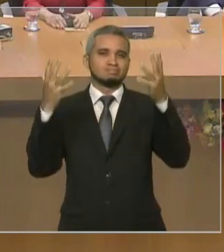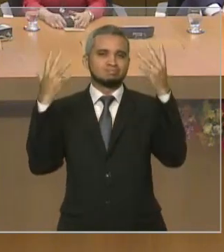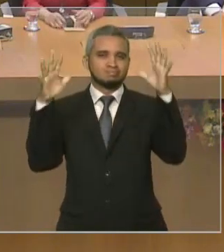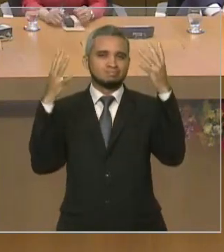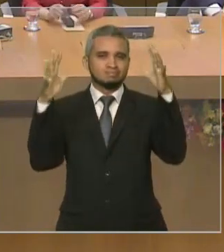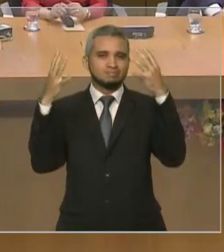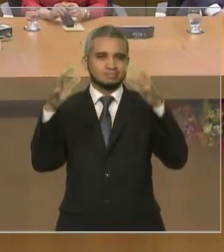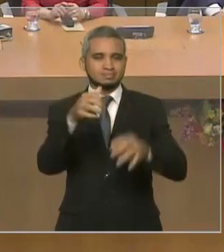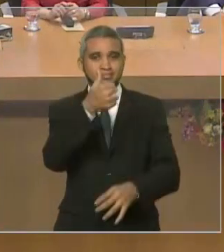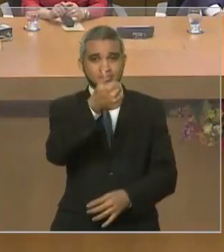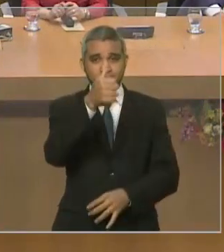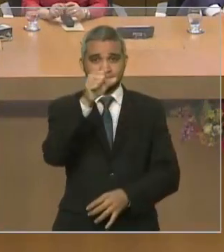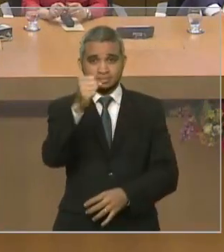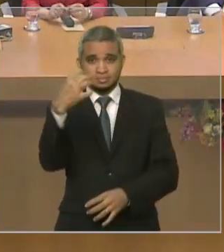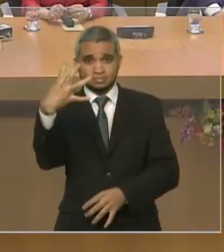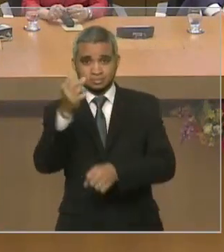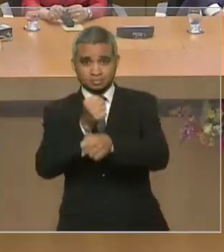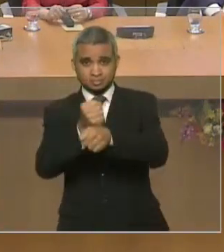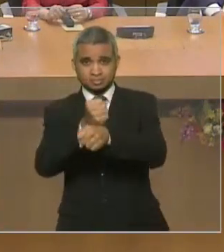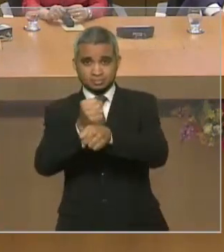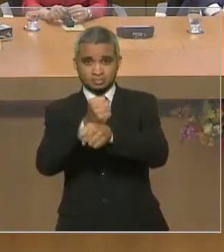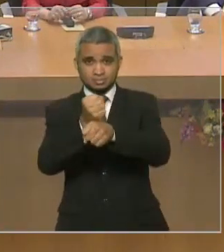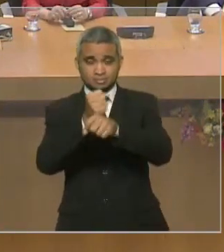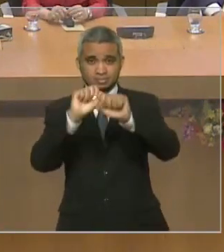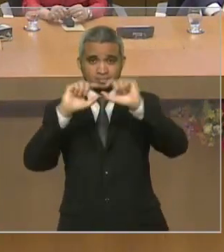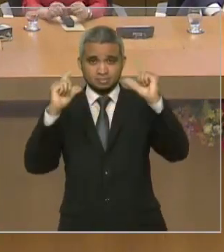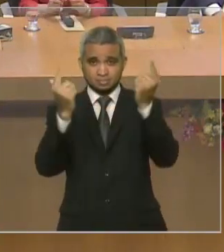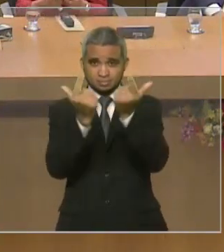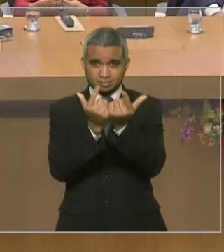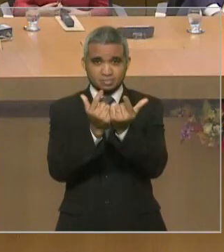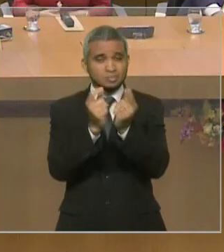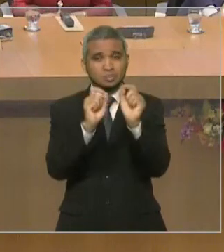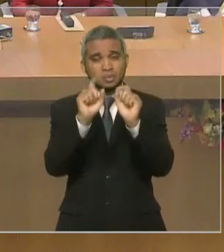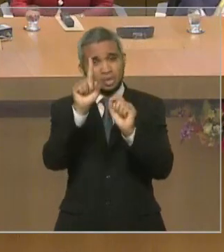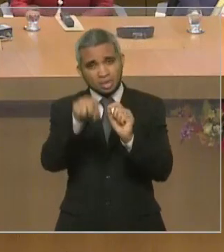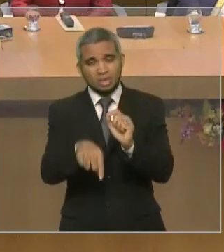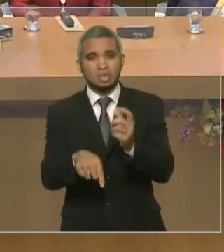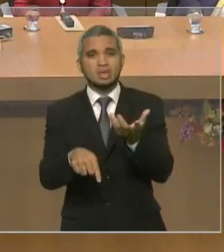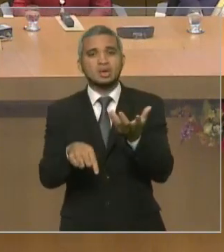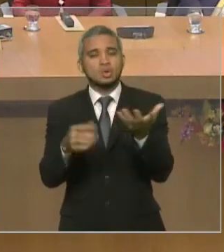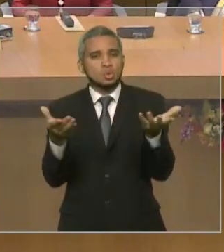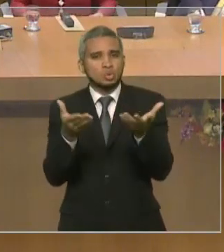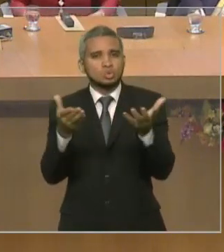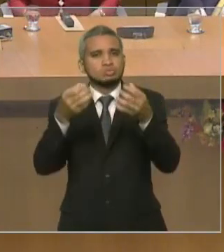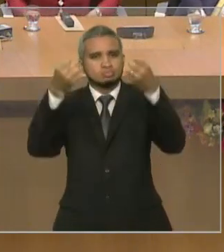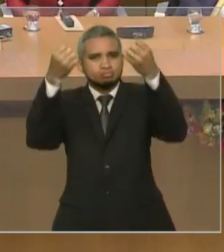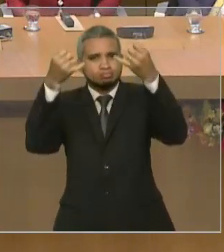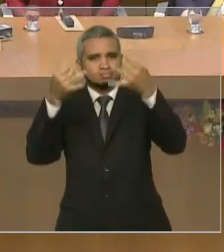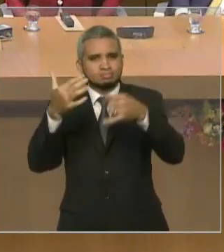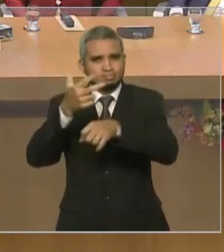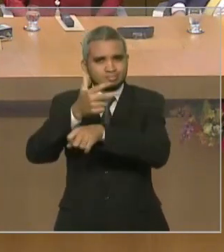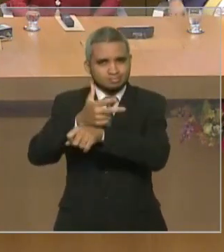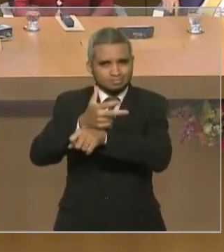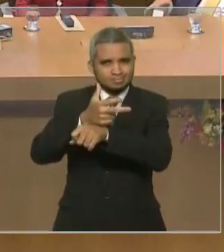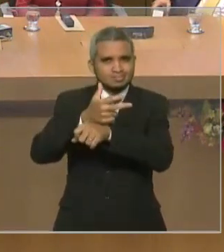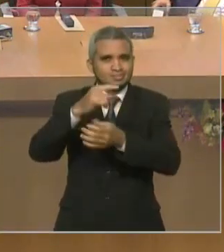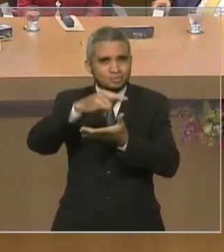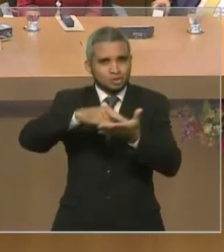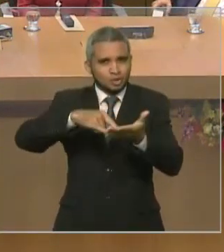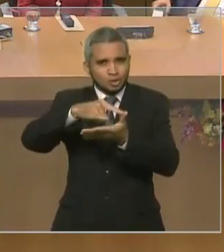os 184 anos da Assembleia é esse resgate histórico que foi feito hoje. Não só